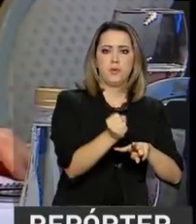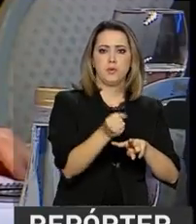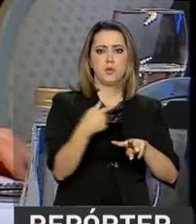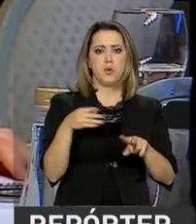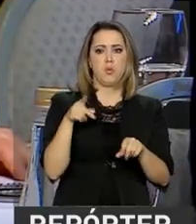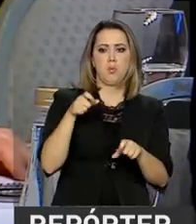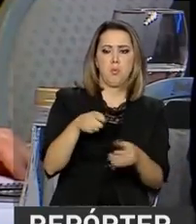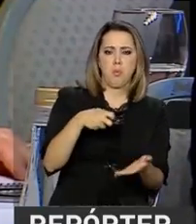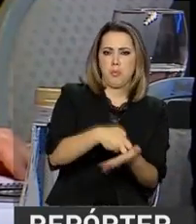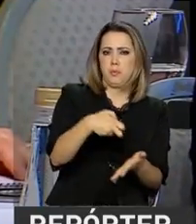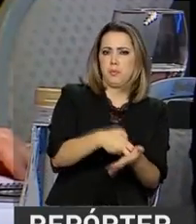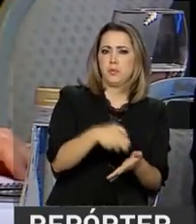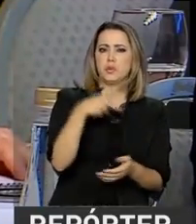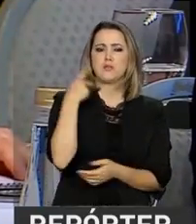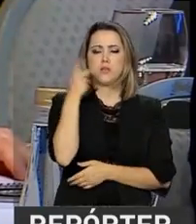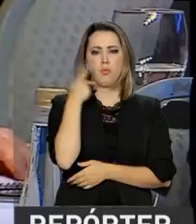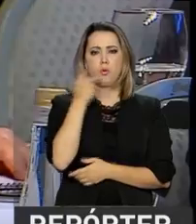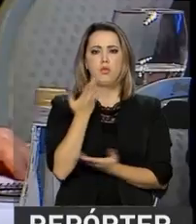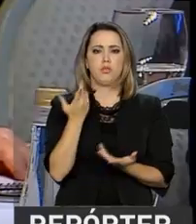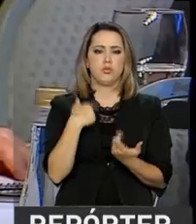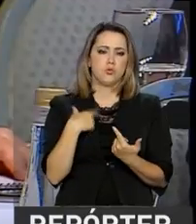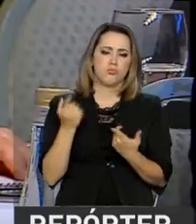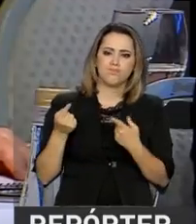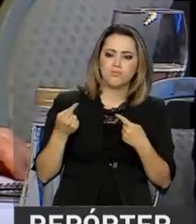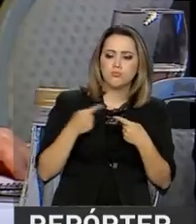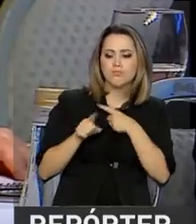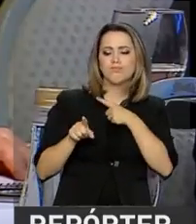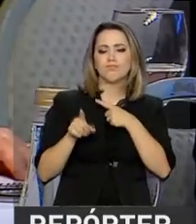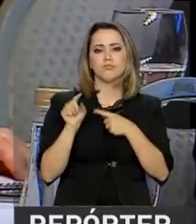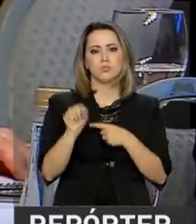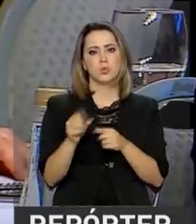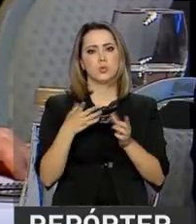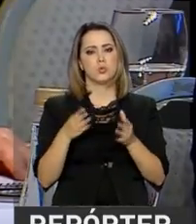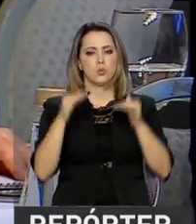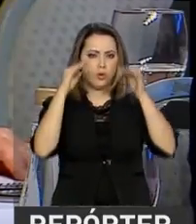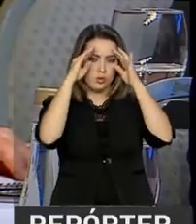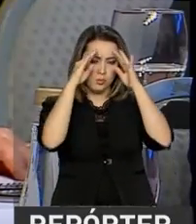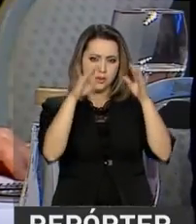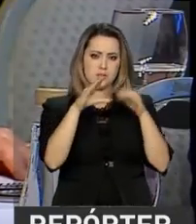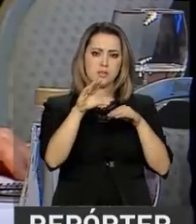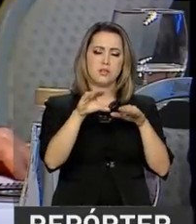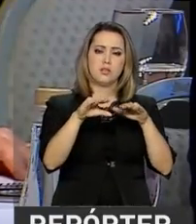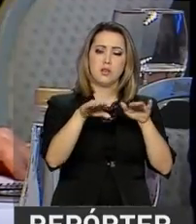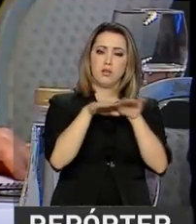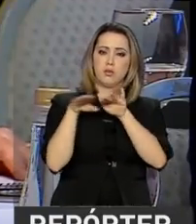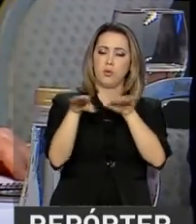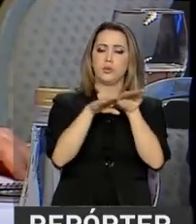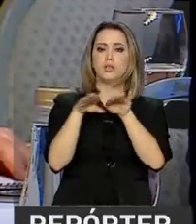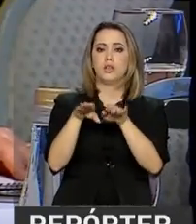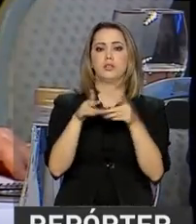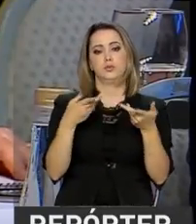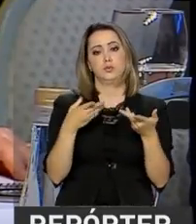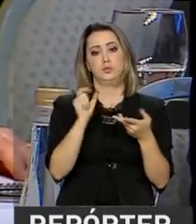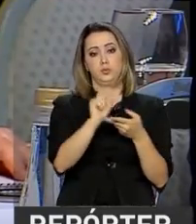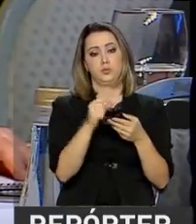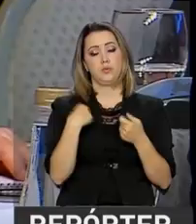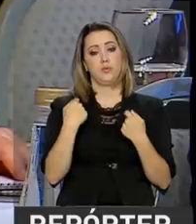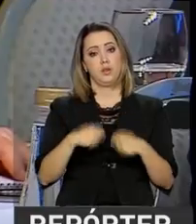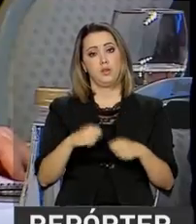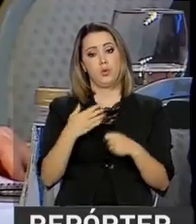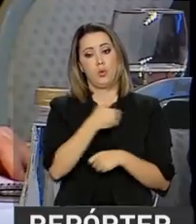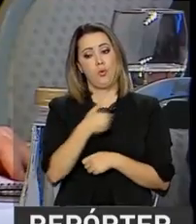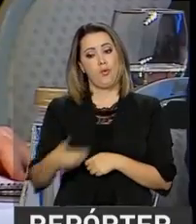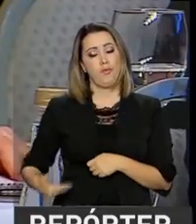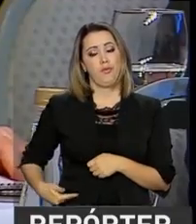repressão política, para atitudes e atos incompatíveis com os preceitos democráticos. Já não há mais espaço para